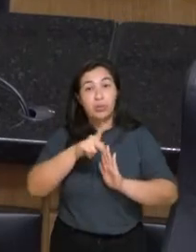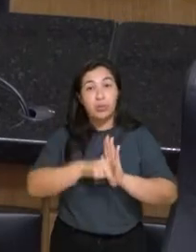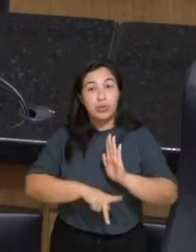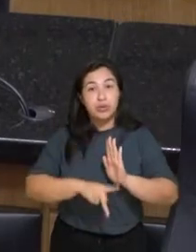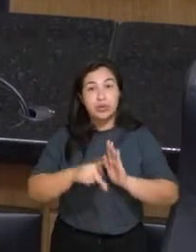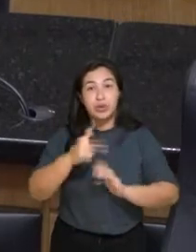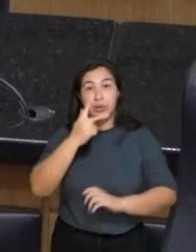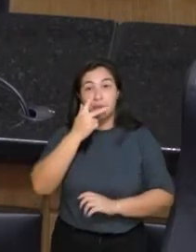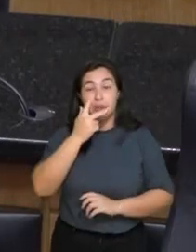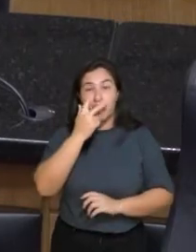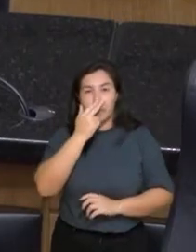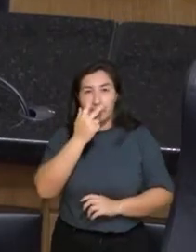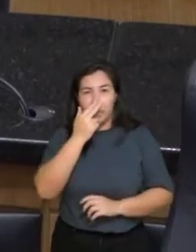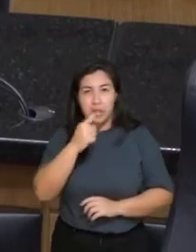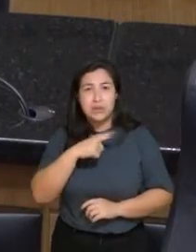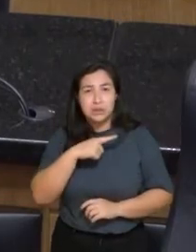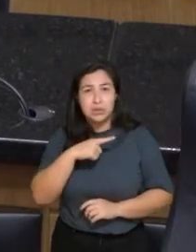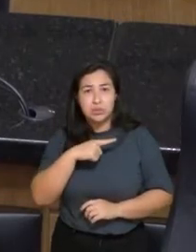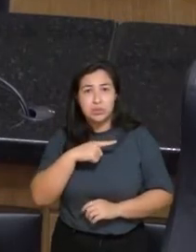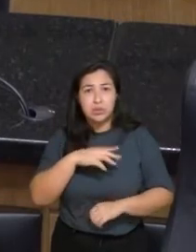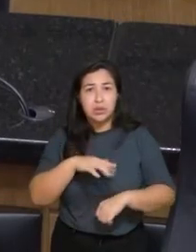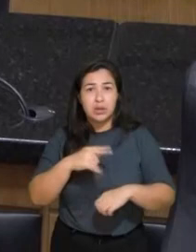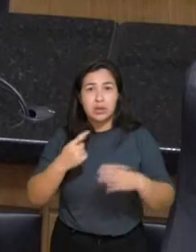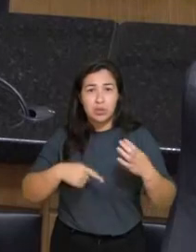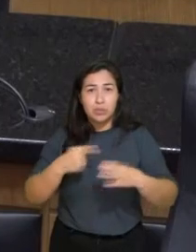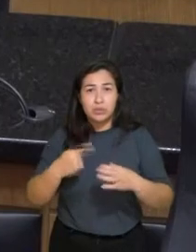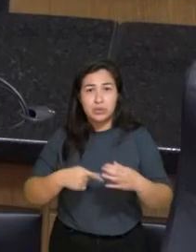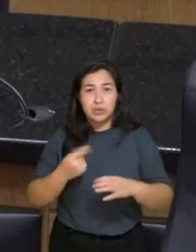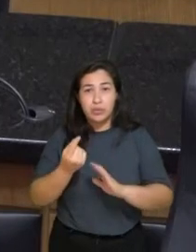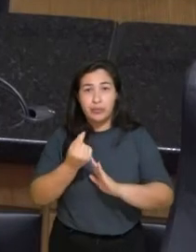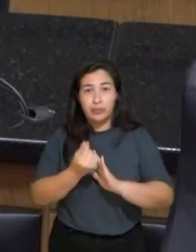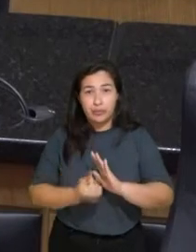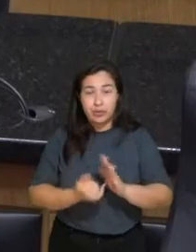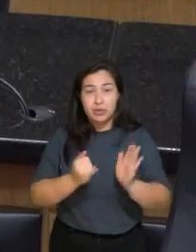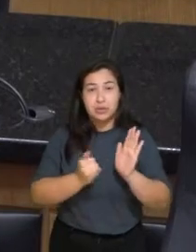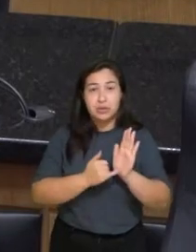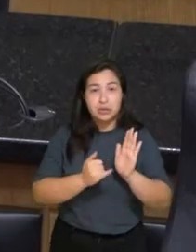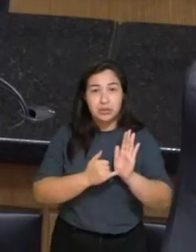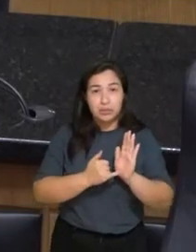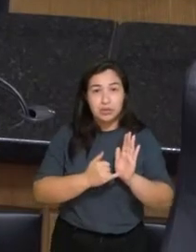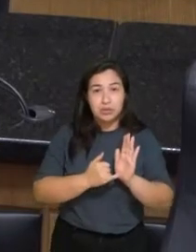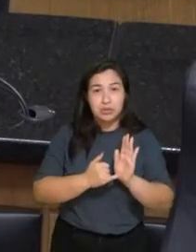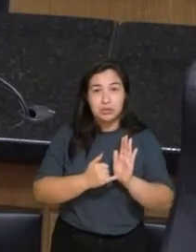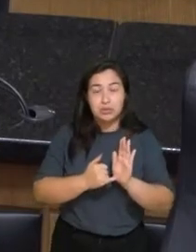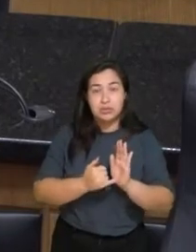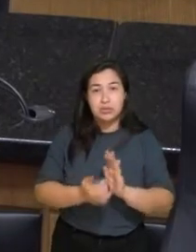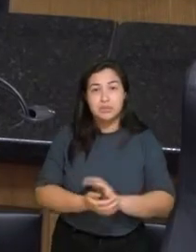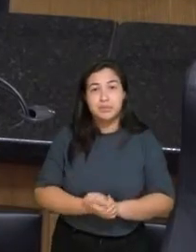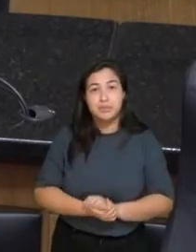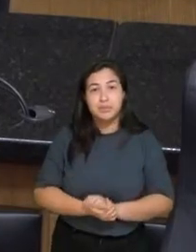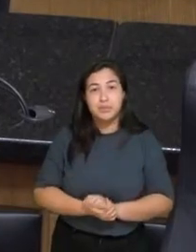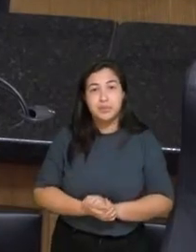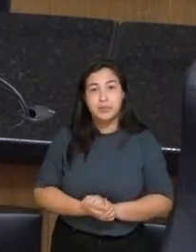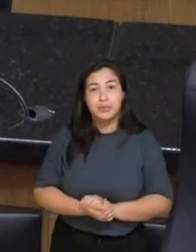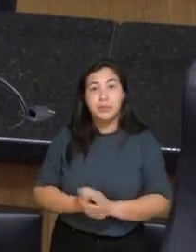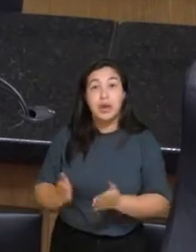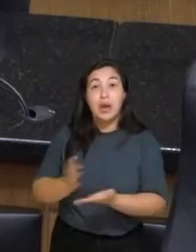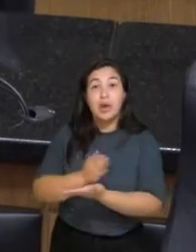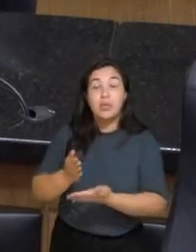relativamente semelhante a esse na Comissão de Finanças e Tributação, e pelas diligências que fiz aos órgãos